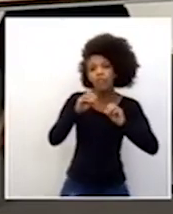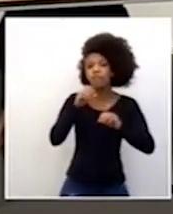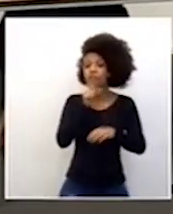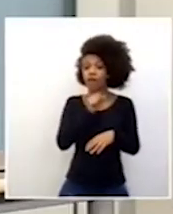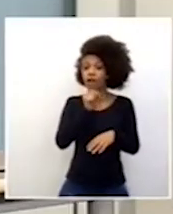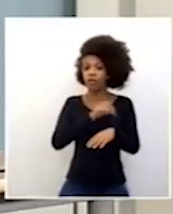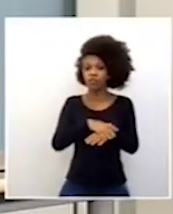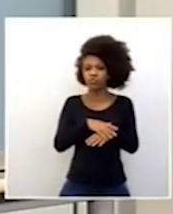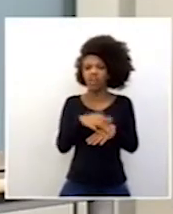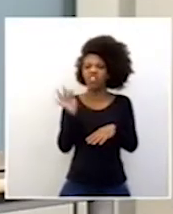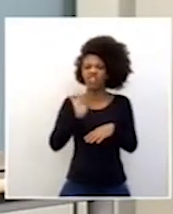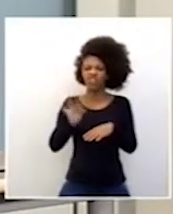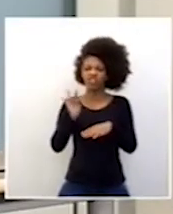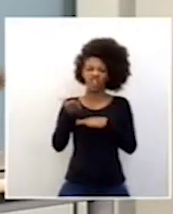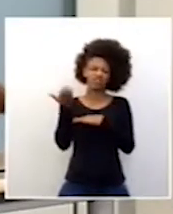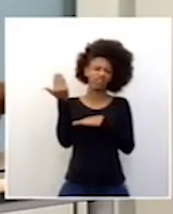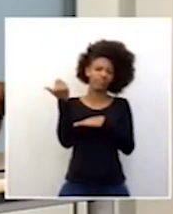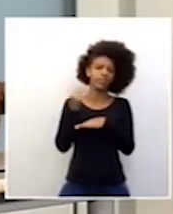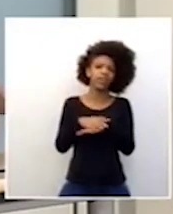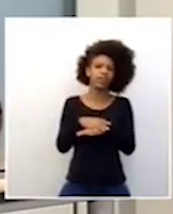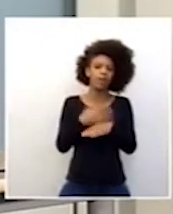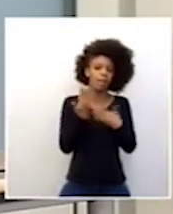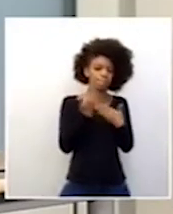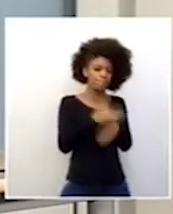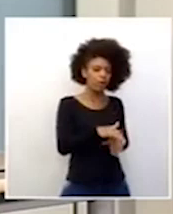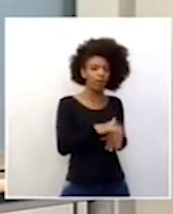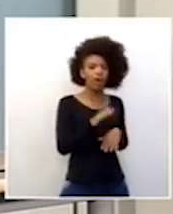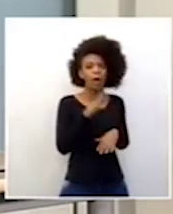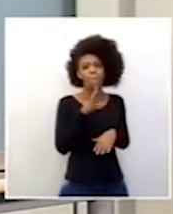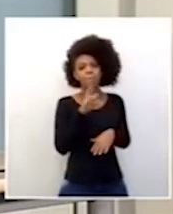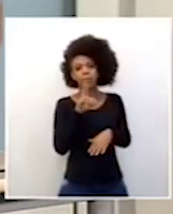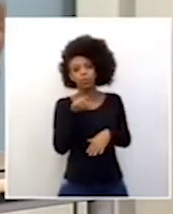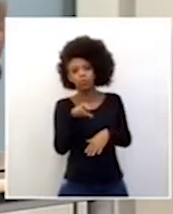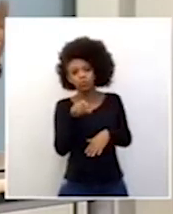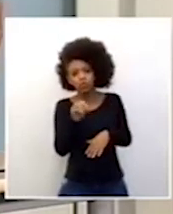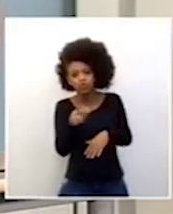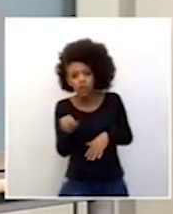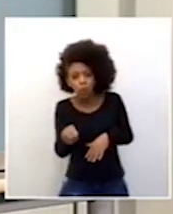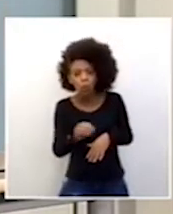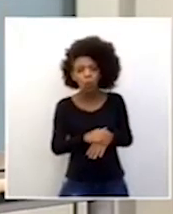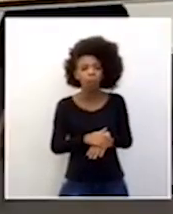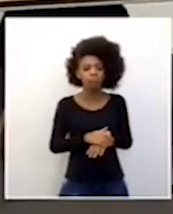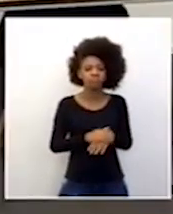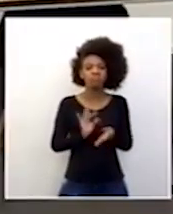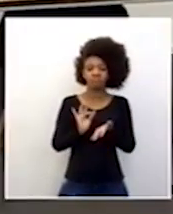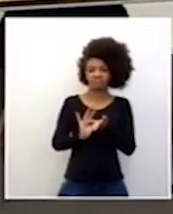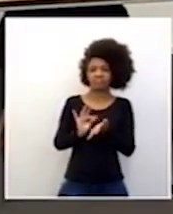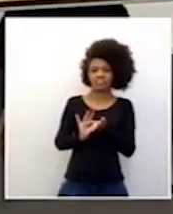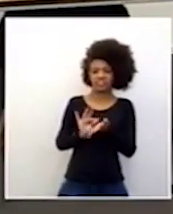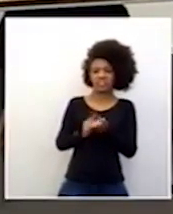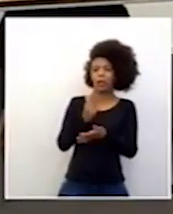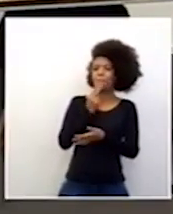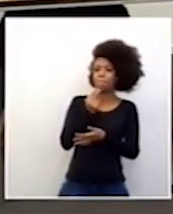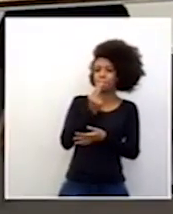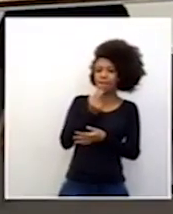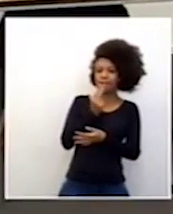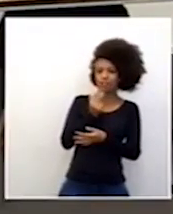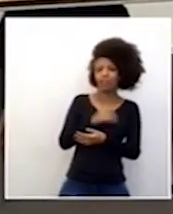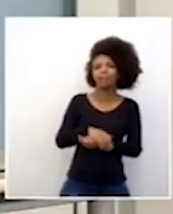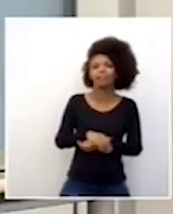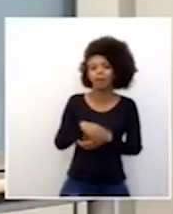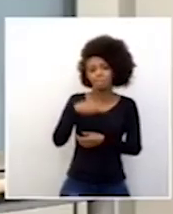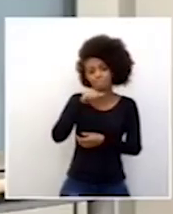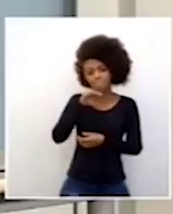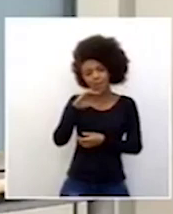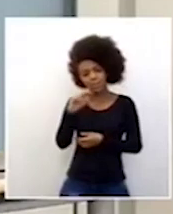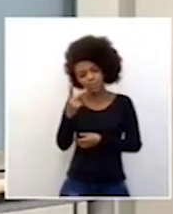ele como o bruxão. Hoje vai ter prova do bruxão. Hoje vai ter aula do bruxão. É verdade, é do Machadão. Hoje vai ter aula do... Na sua